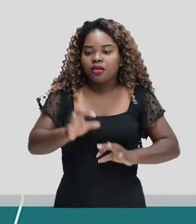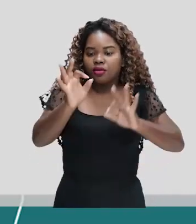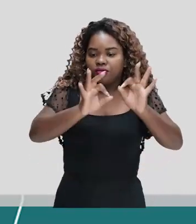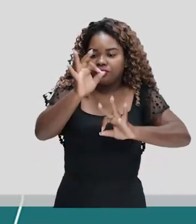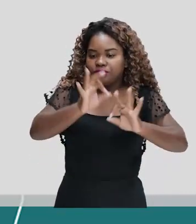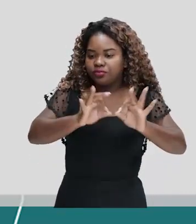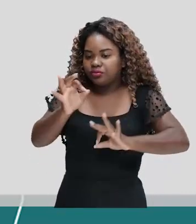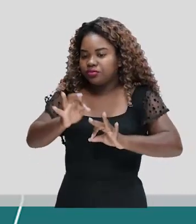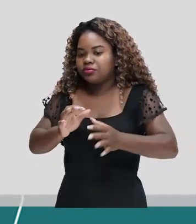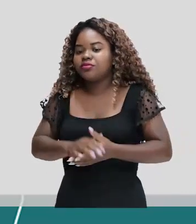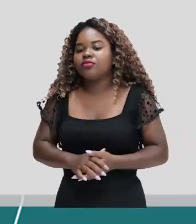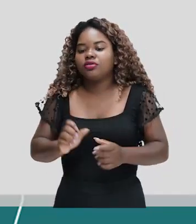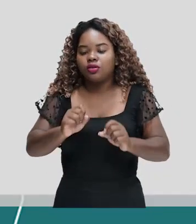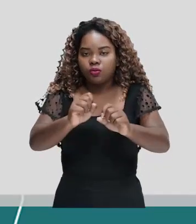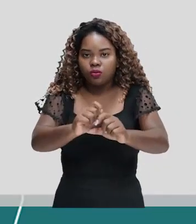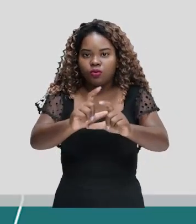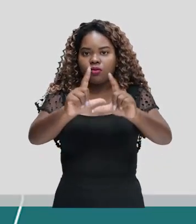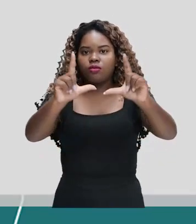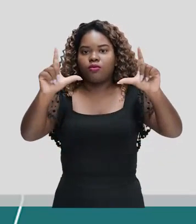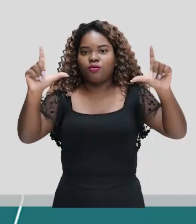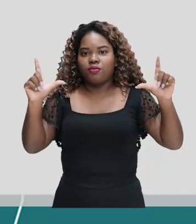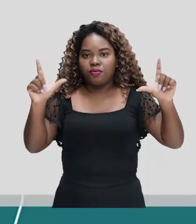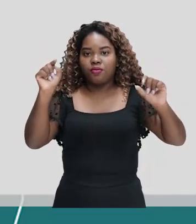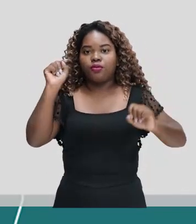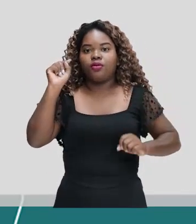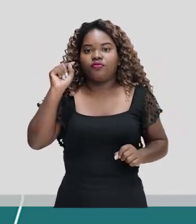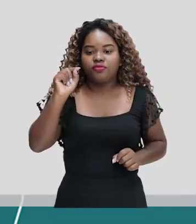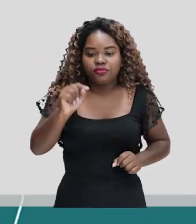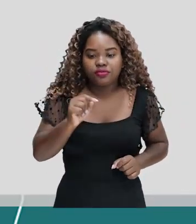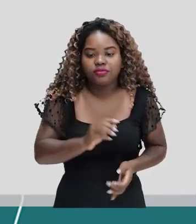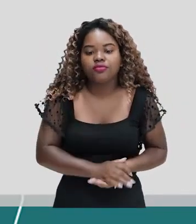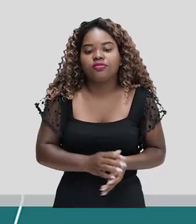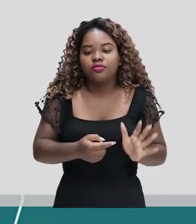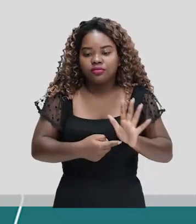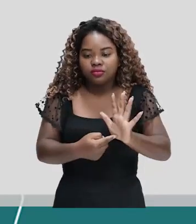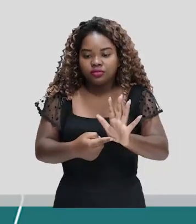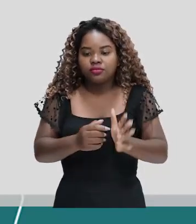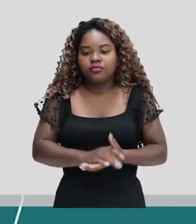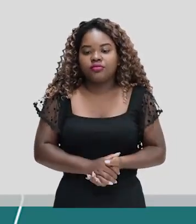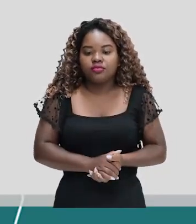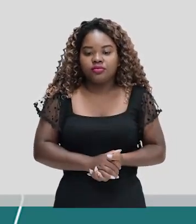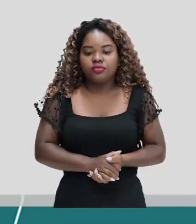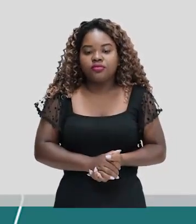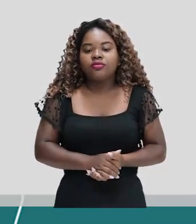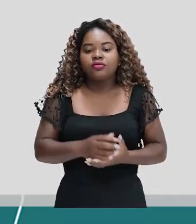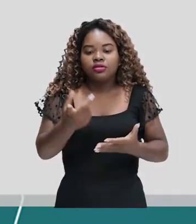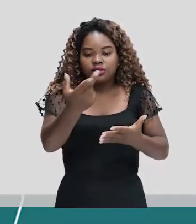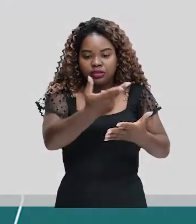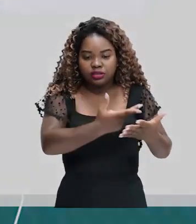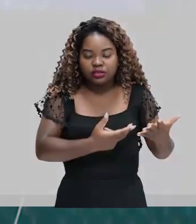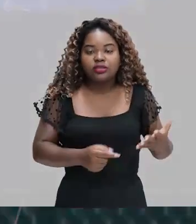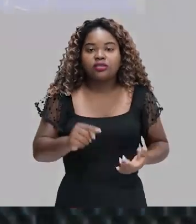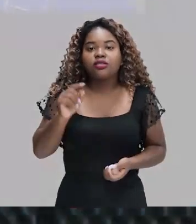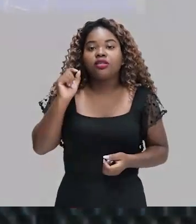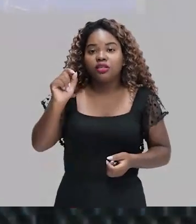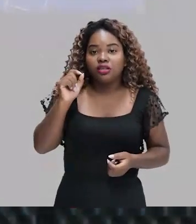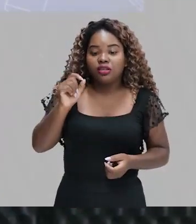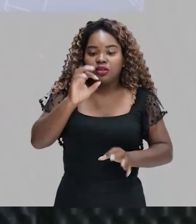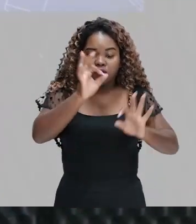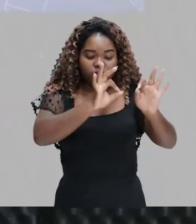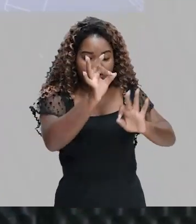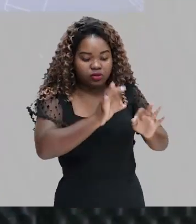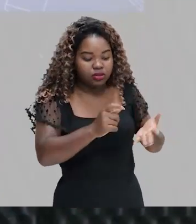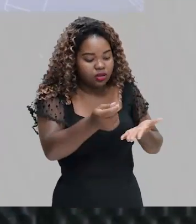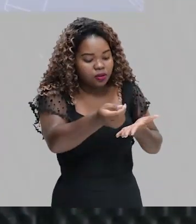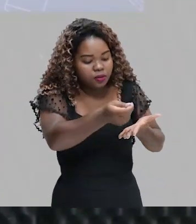faça um zoom enquanto eu estou mostrando. Esse desenho que eu acabei de fazer com o dedo, ou que vocês fazem assim, é uma figura estilizada